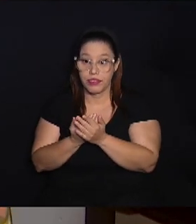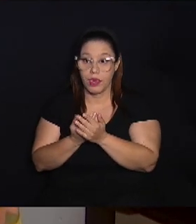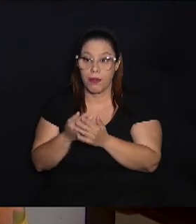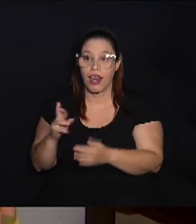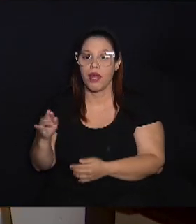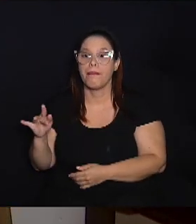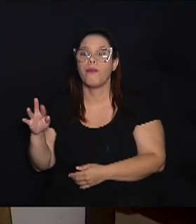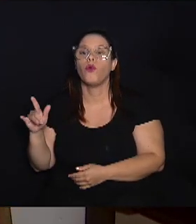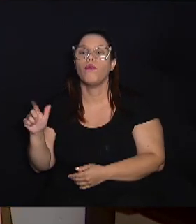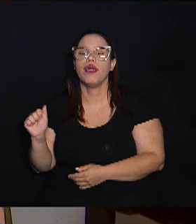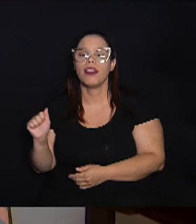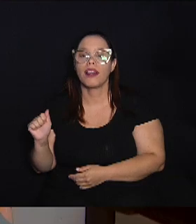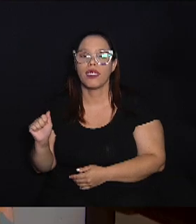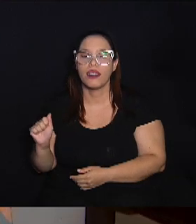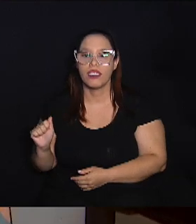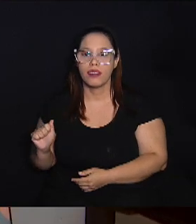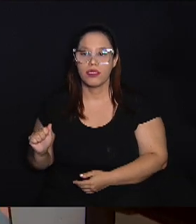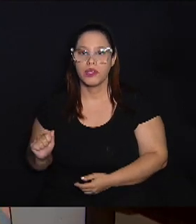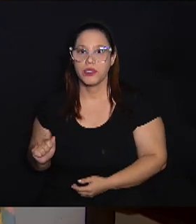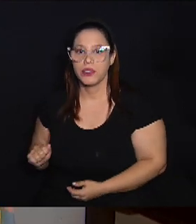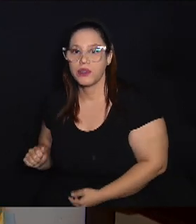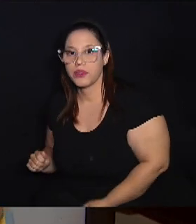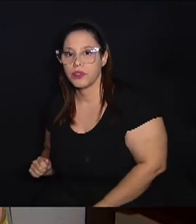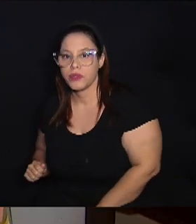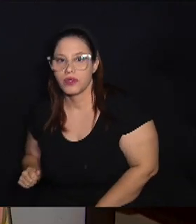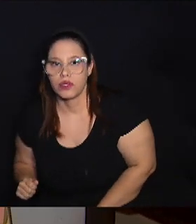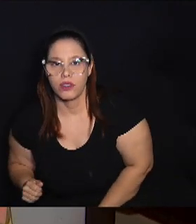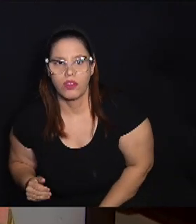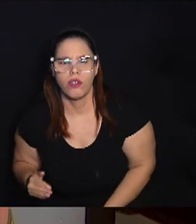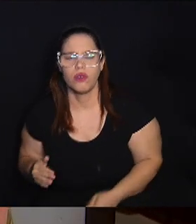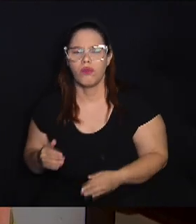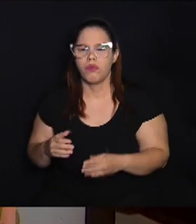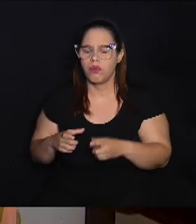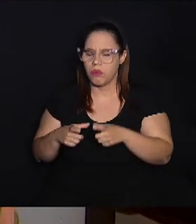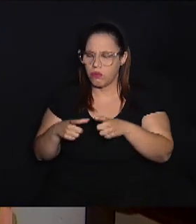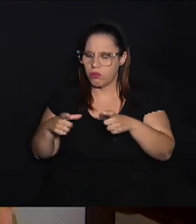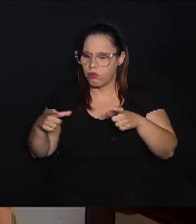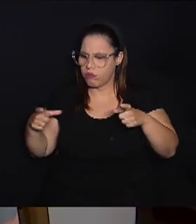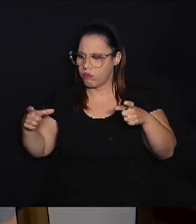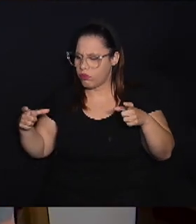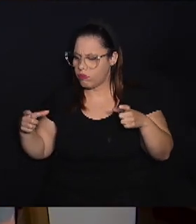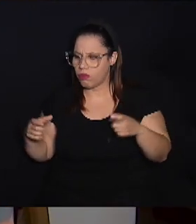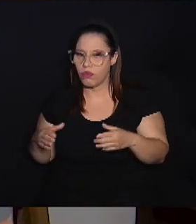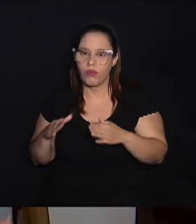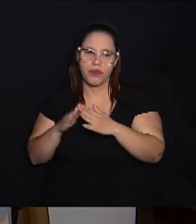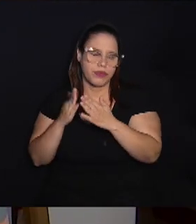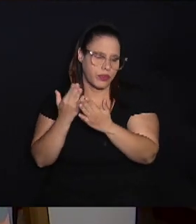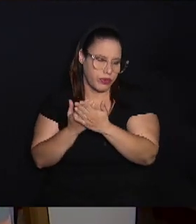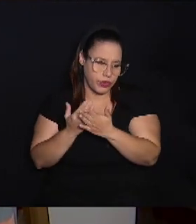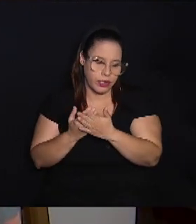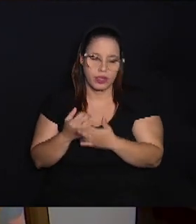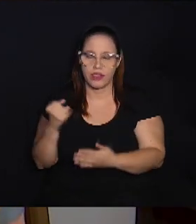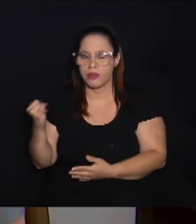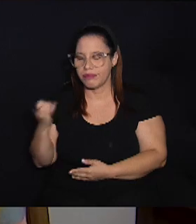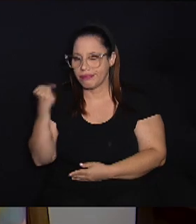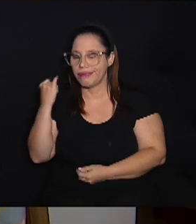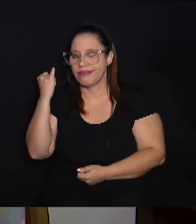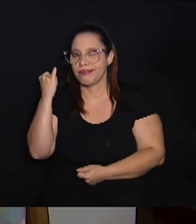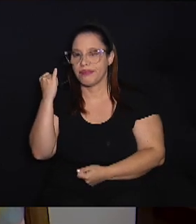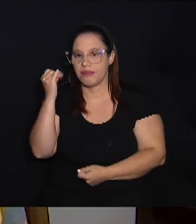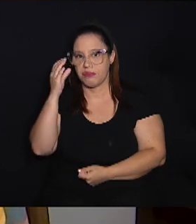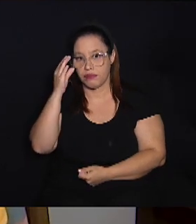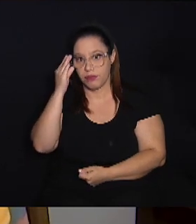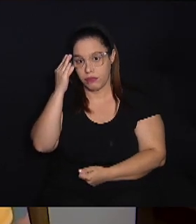República, né, para o governo republicano, porque realmente foi um dos grandes baluartes da República, era a educação. A gente percebe que aqui ela é